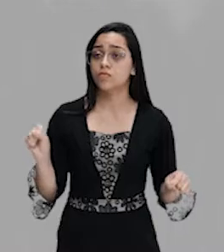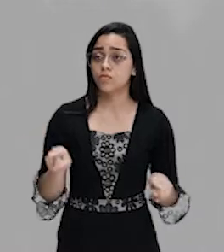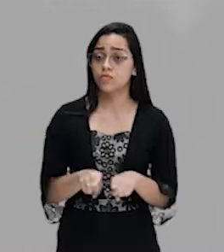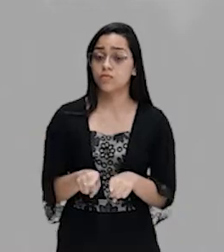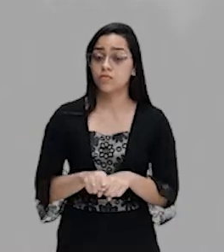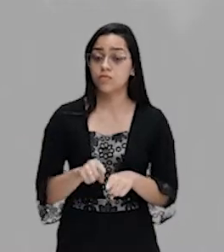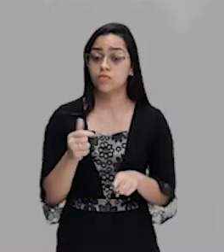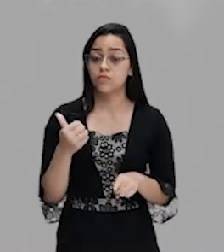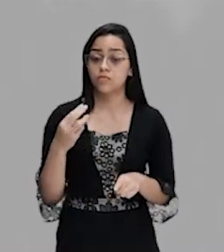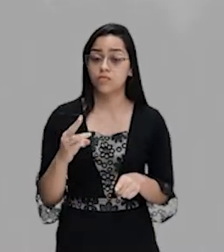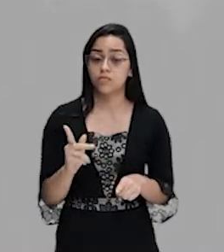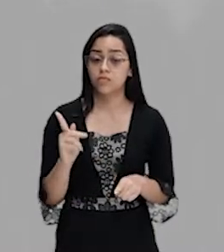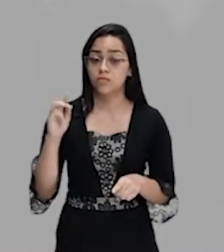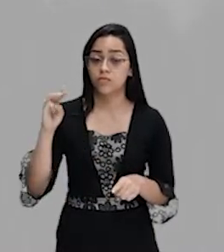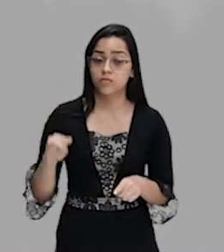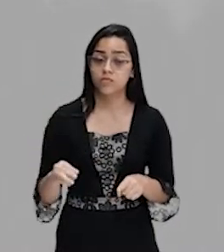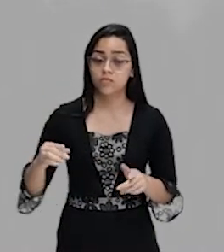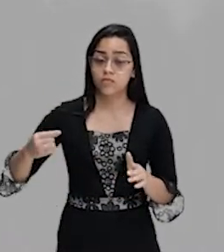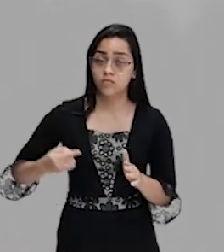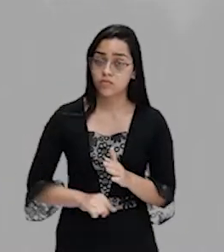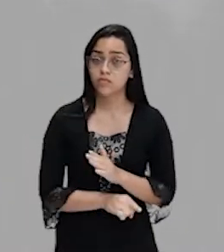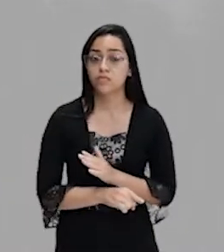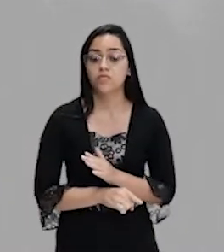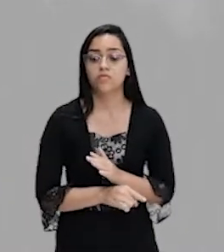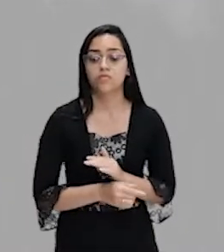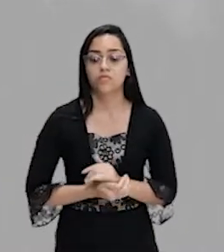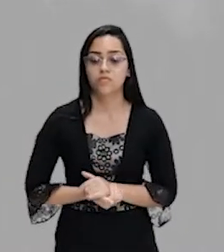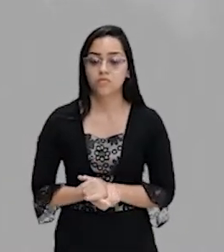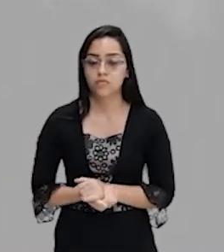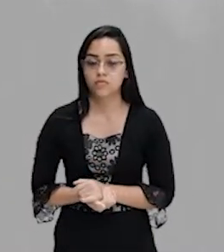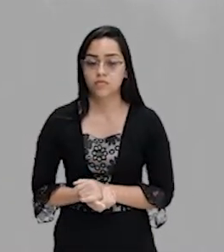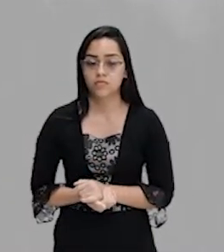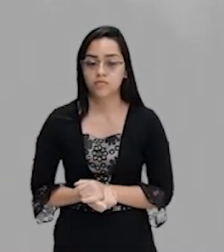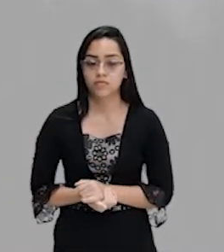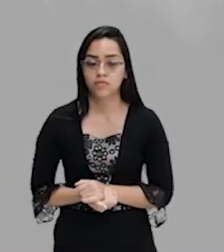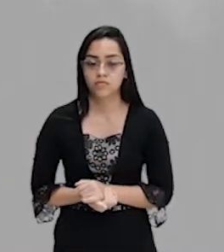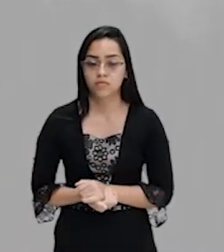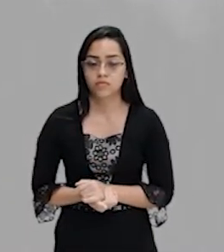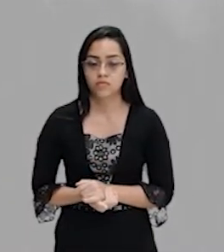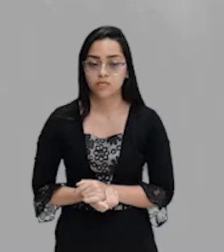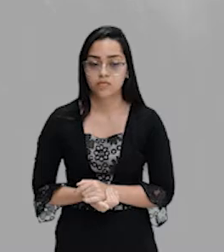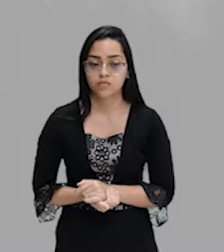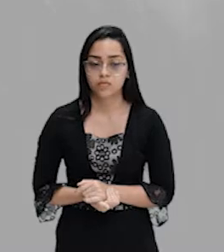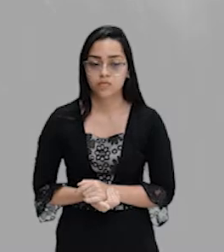disso, 13 quilômetros de profundidade. Certo?